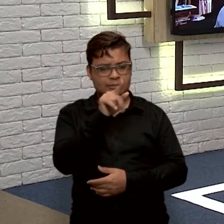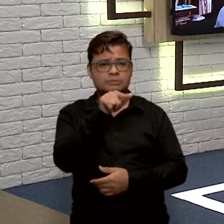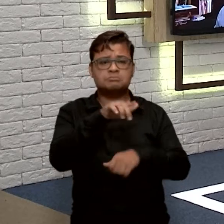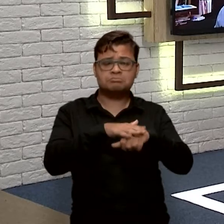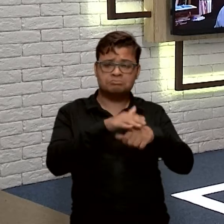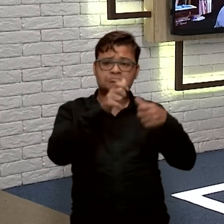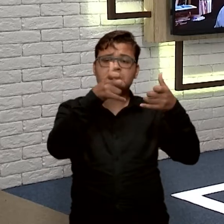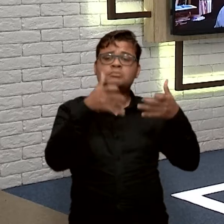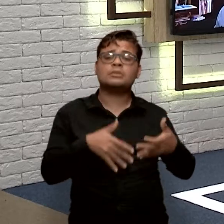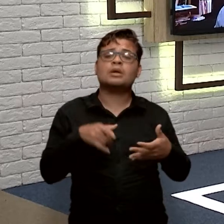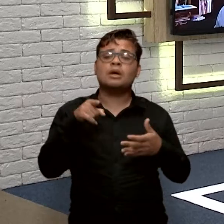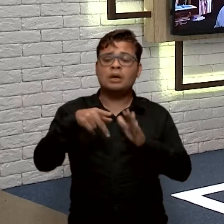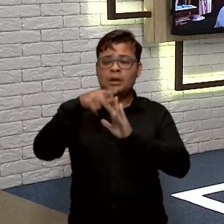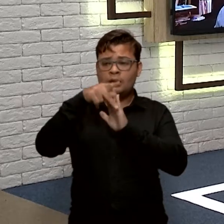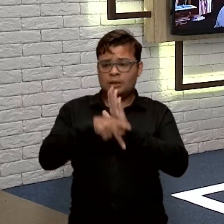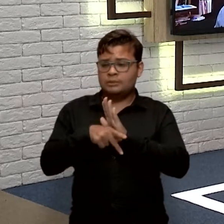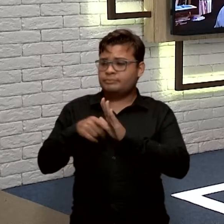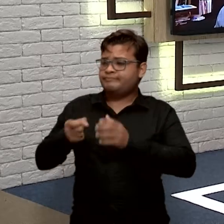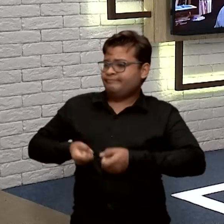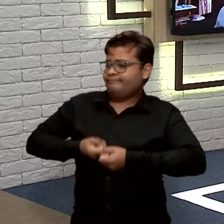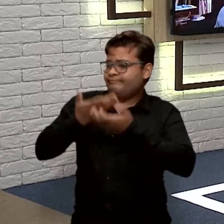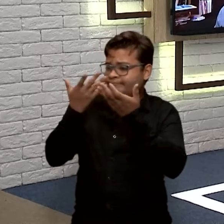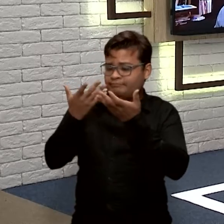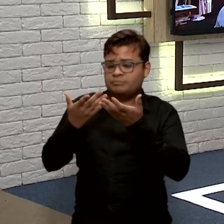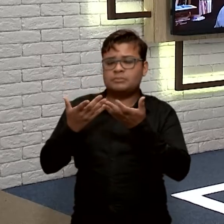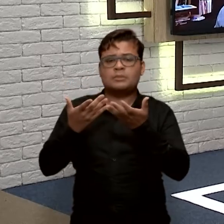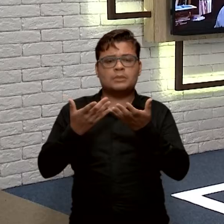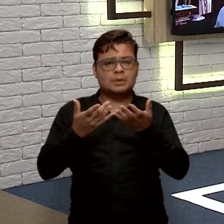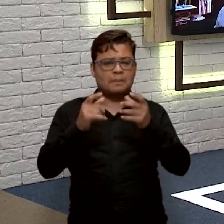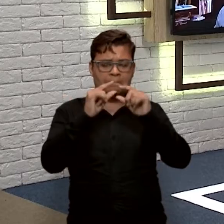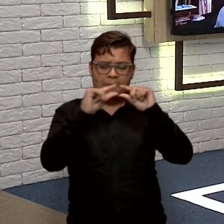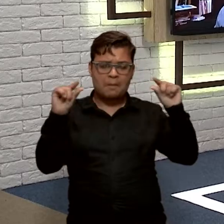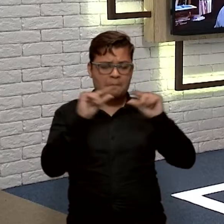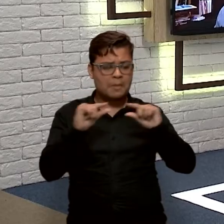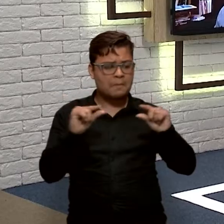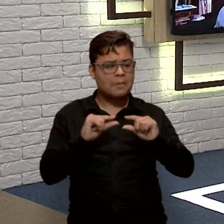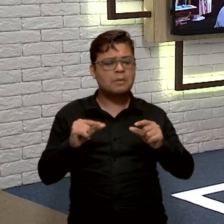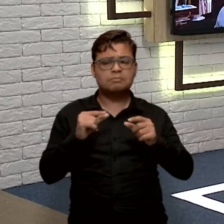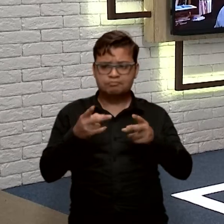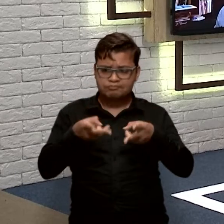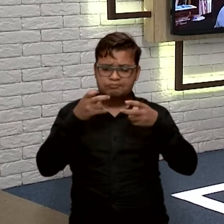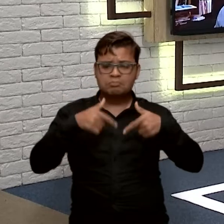lá do projeto. O que você percebe? Olha,